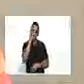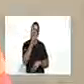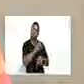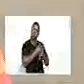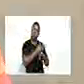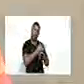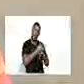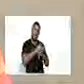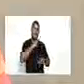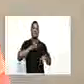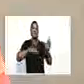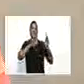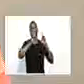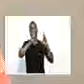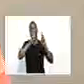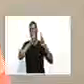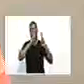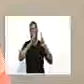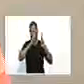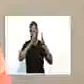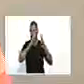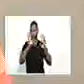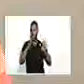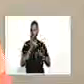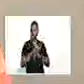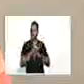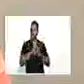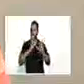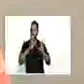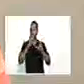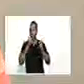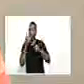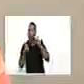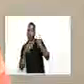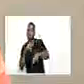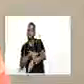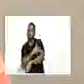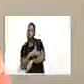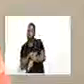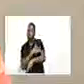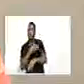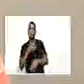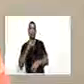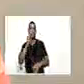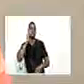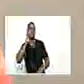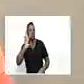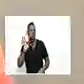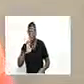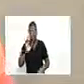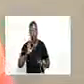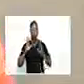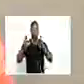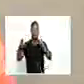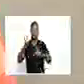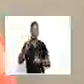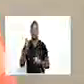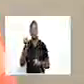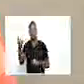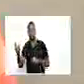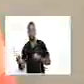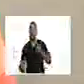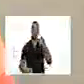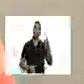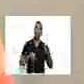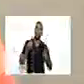dia mas ele fica responsável de atender algumas ruas eventuais eu não consigo atender todo mundo mas vai pedindo eu